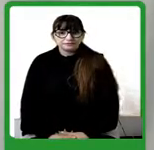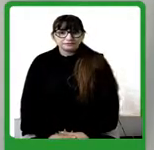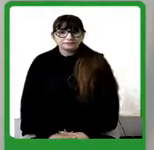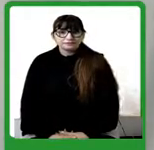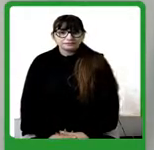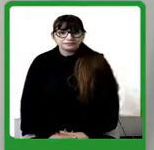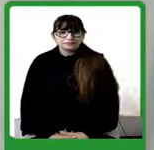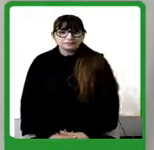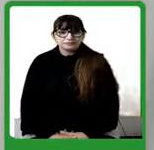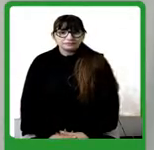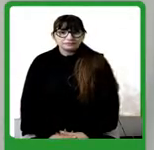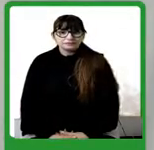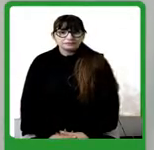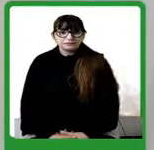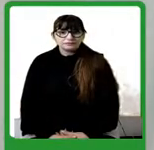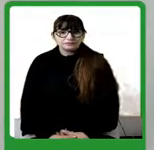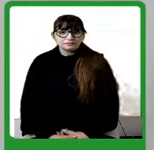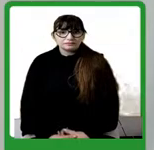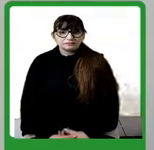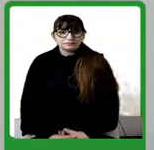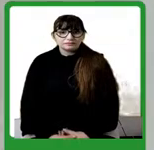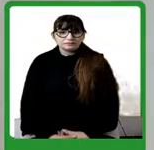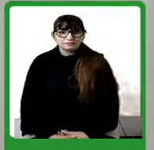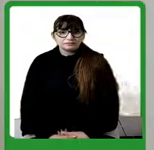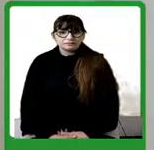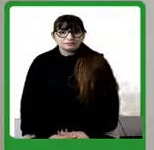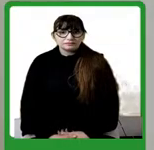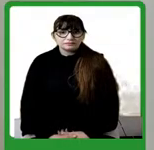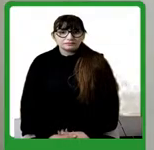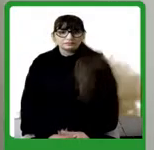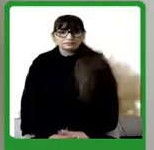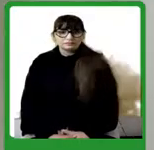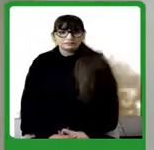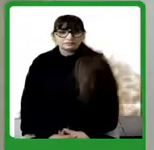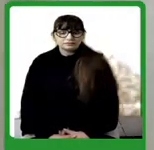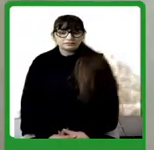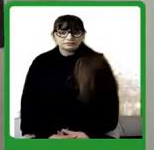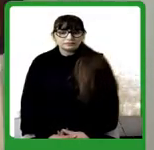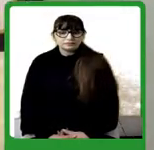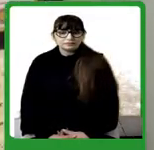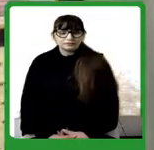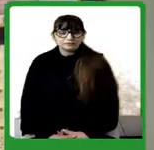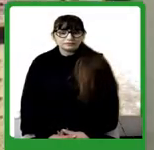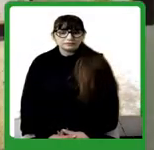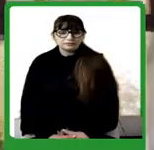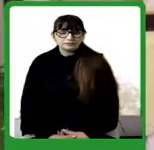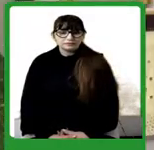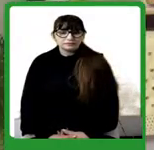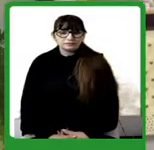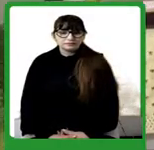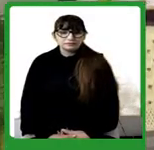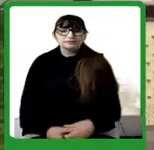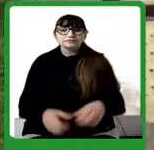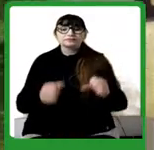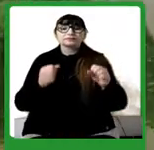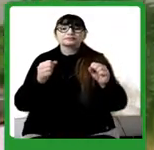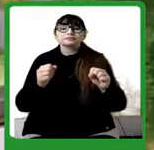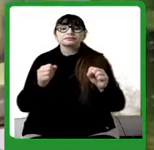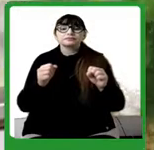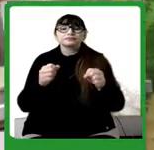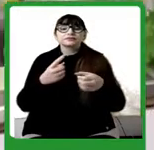ver. O que mais? Tem um ali. Dona Maria, manda um salve pra Palmitinho.